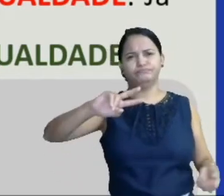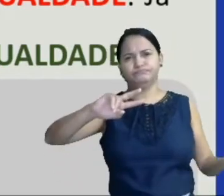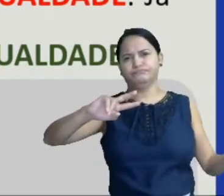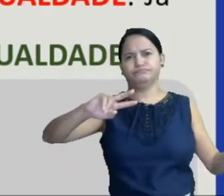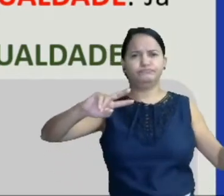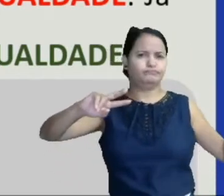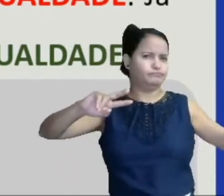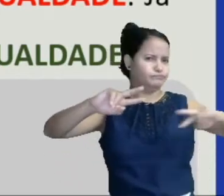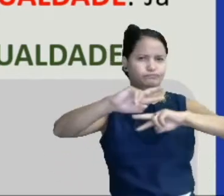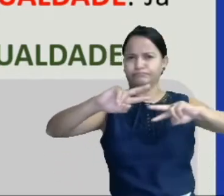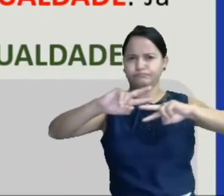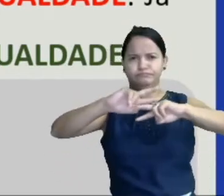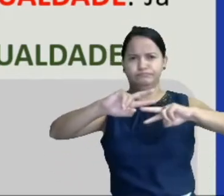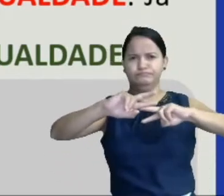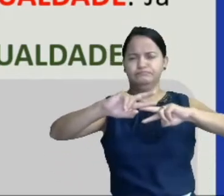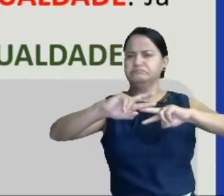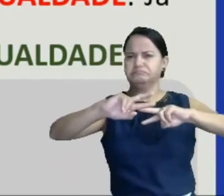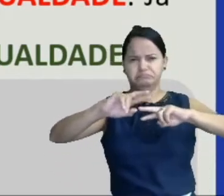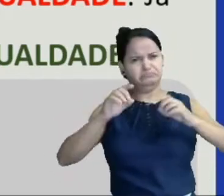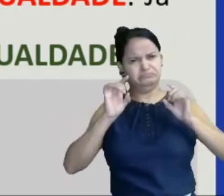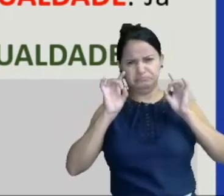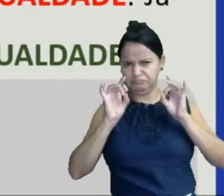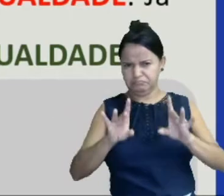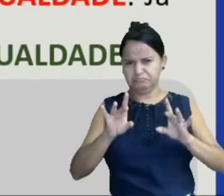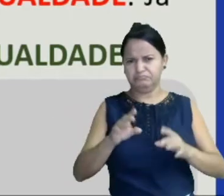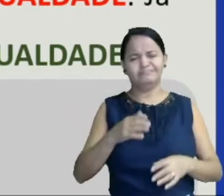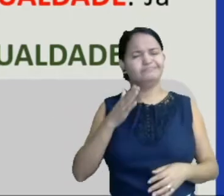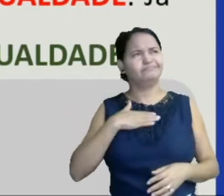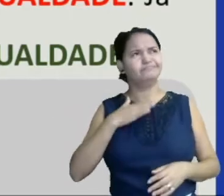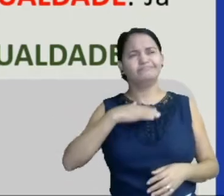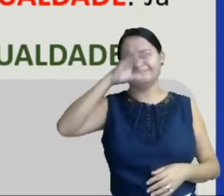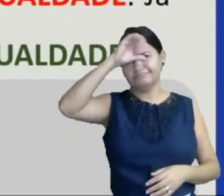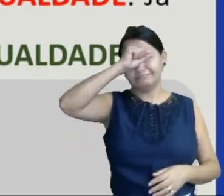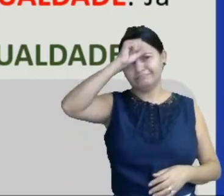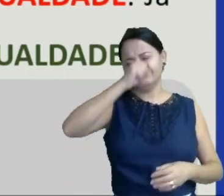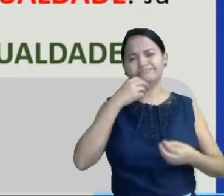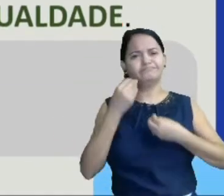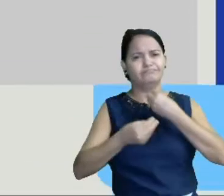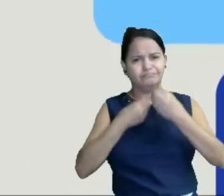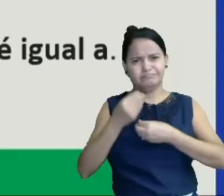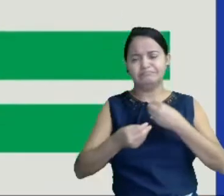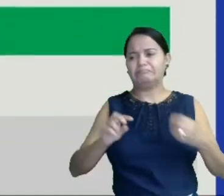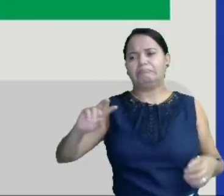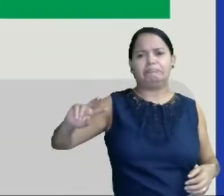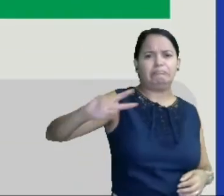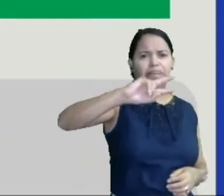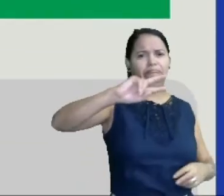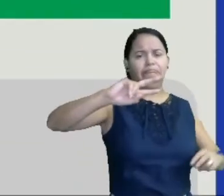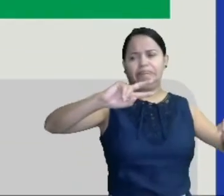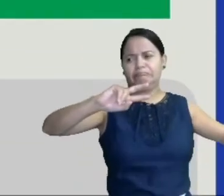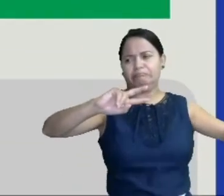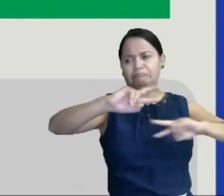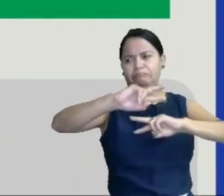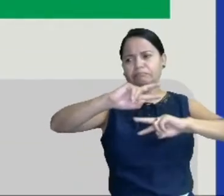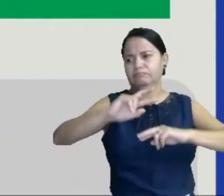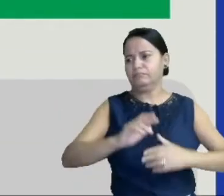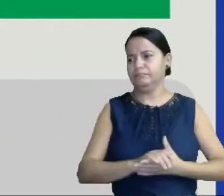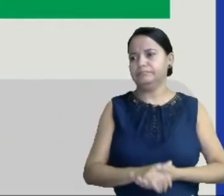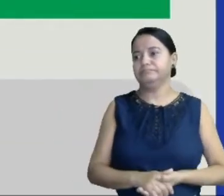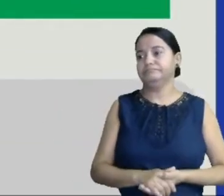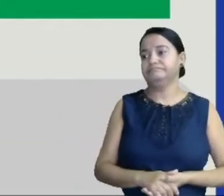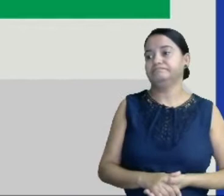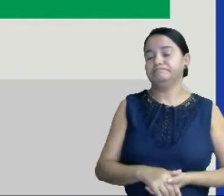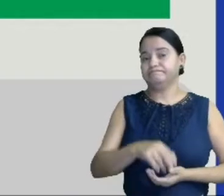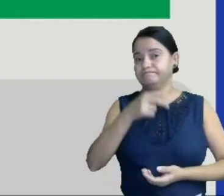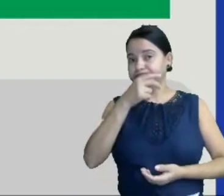falar disso maior que menor que como eu vou identificar Então vamos lá para gente identificar melhor a ideia